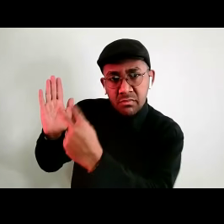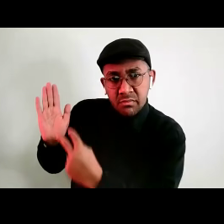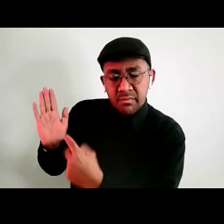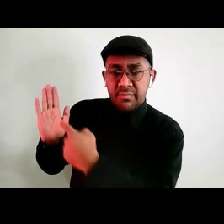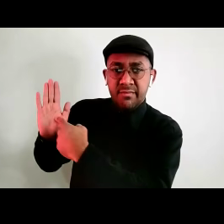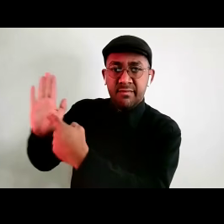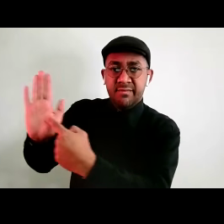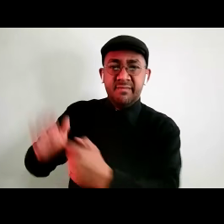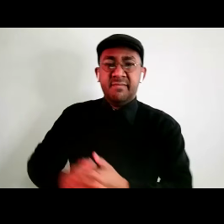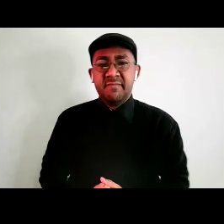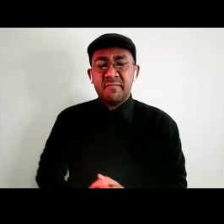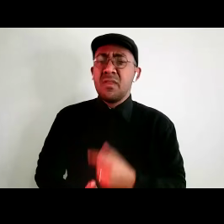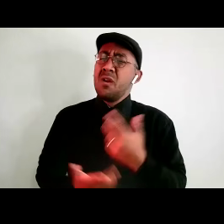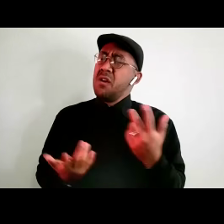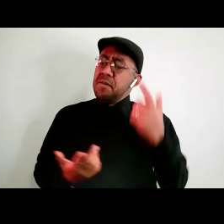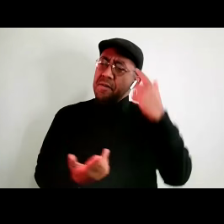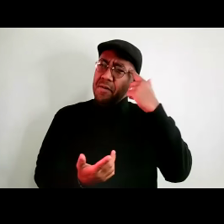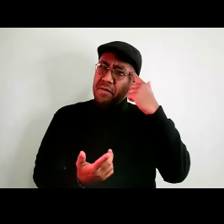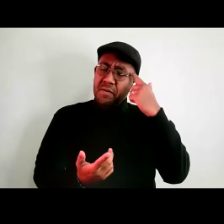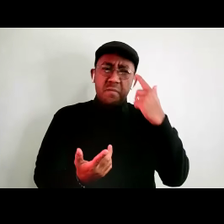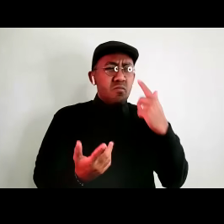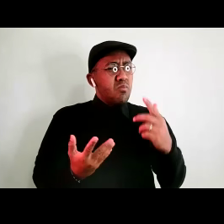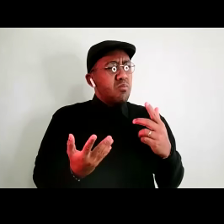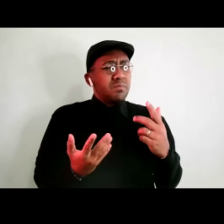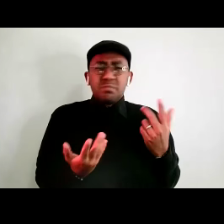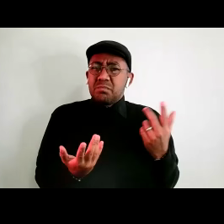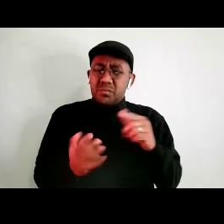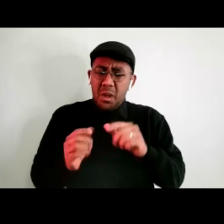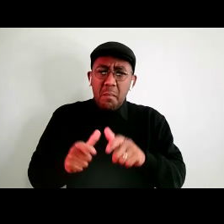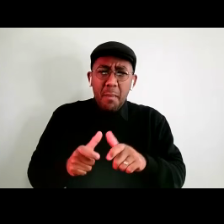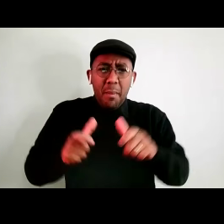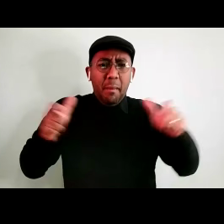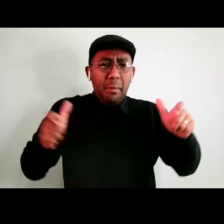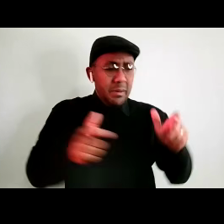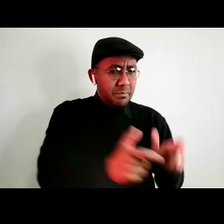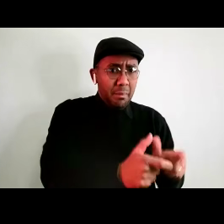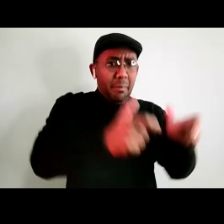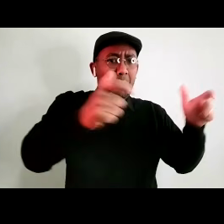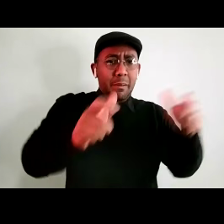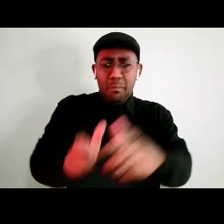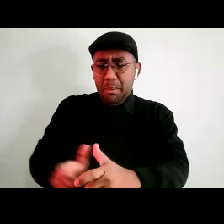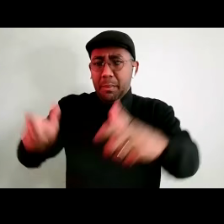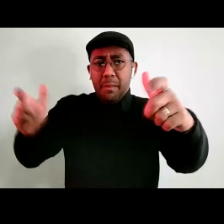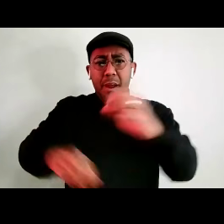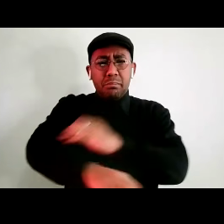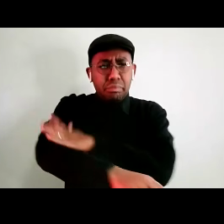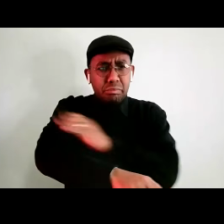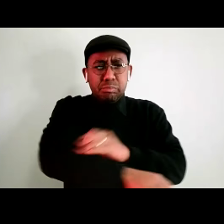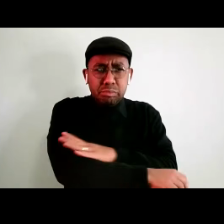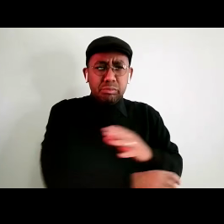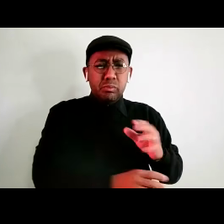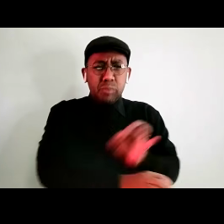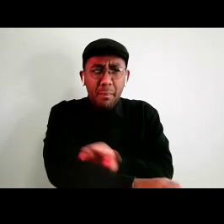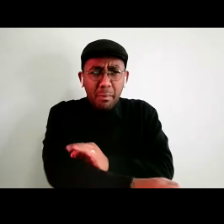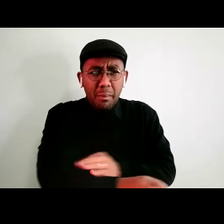pudesse aplicar esse aumento de casos, essa distribuição em várias áreas geográficas,